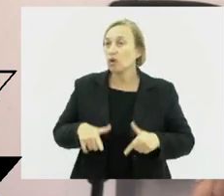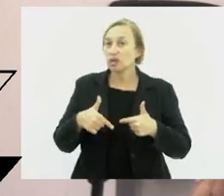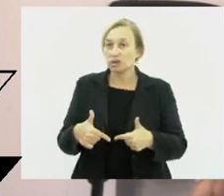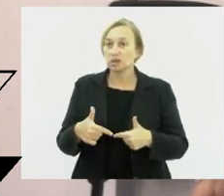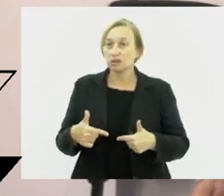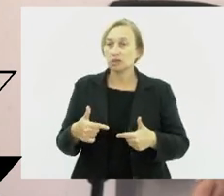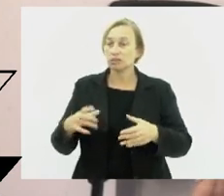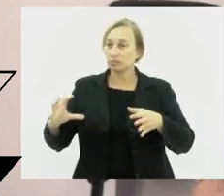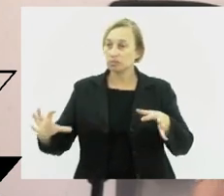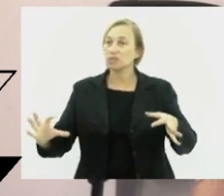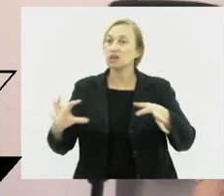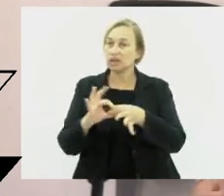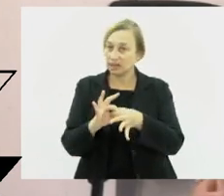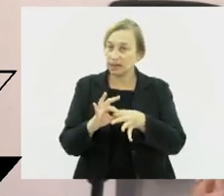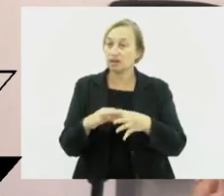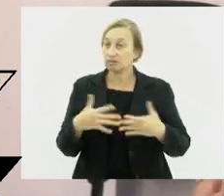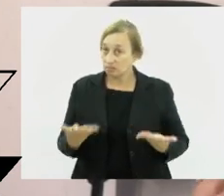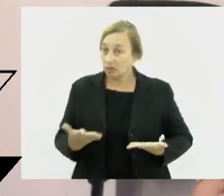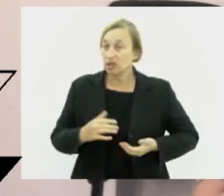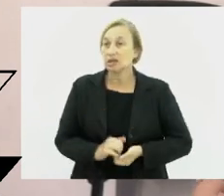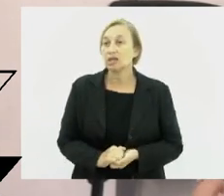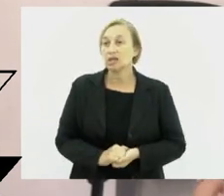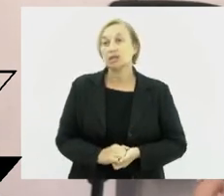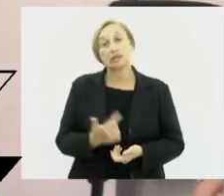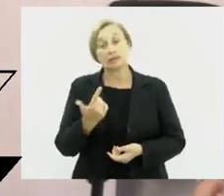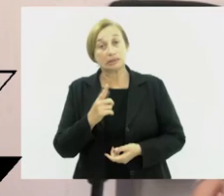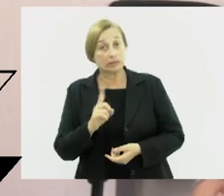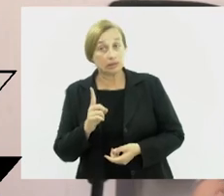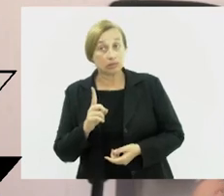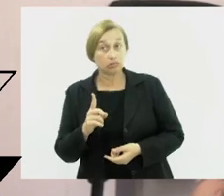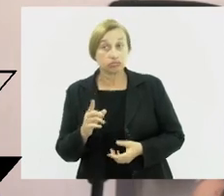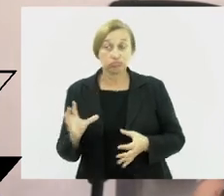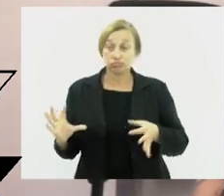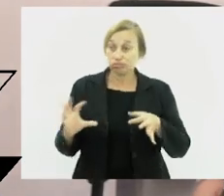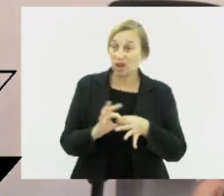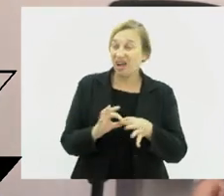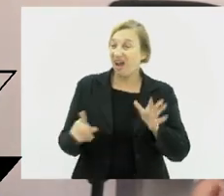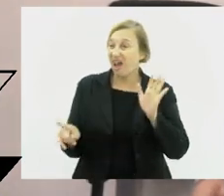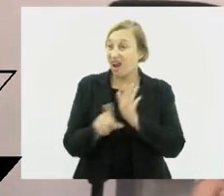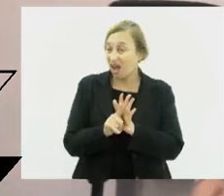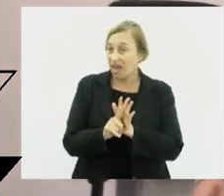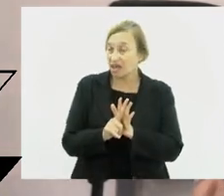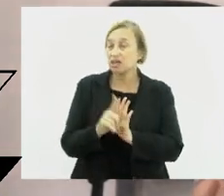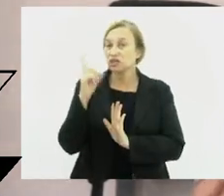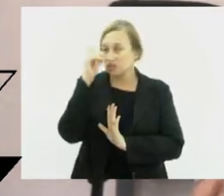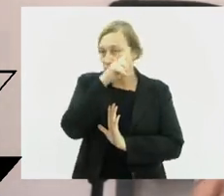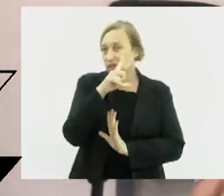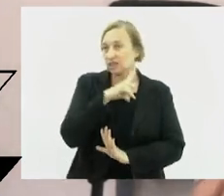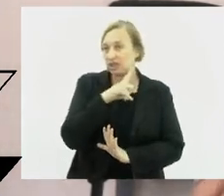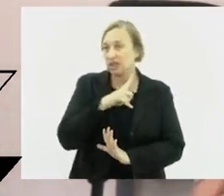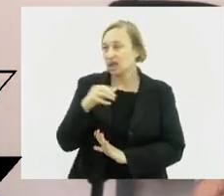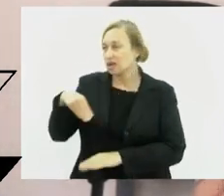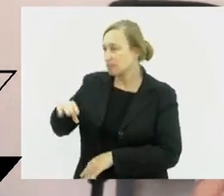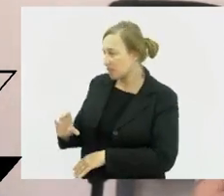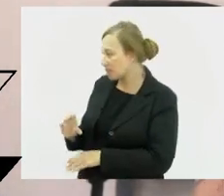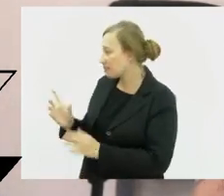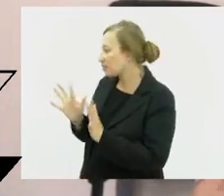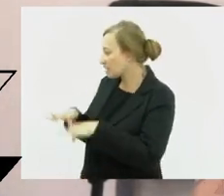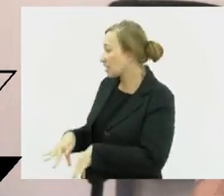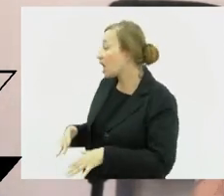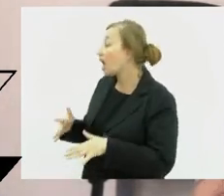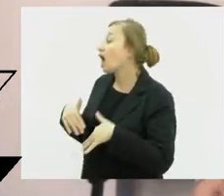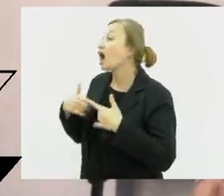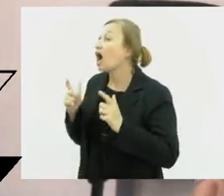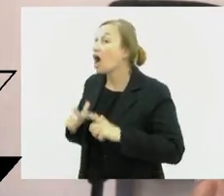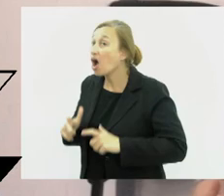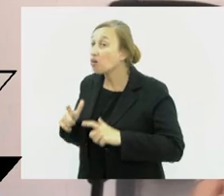ser integradas, né? E se não forem integradas, a lei ela tem dificuldade. Mink, para terminar, onde é que eu acho que a